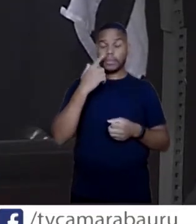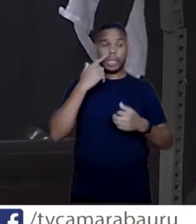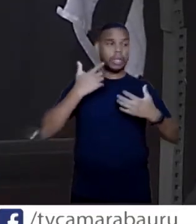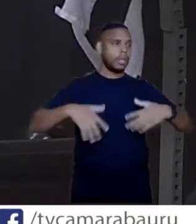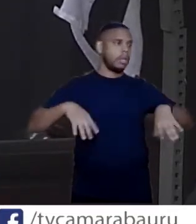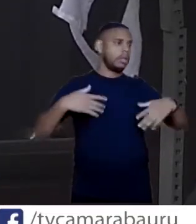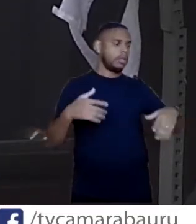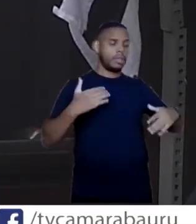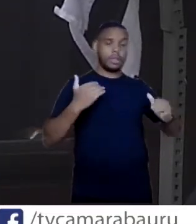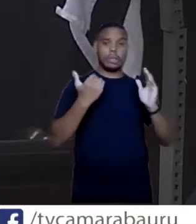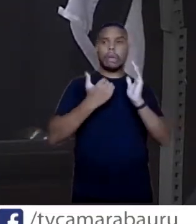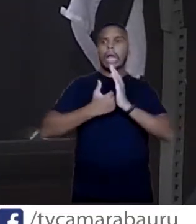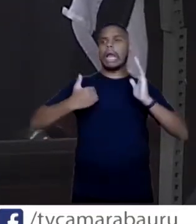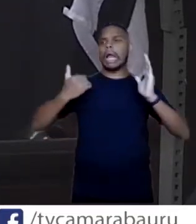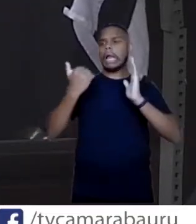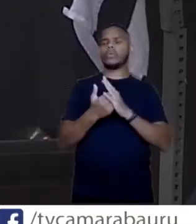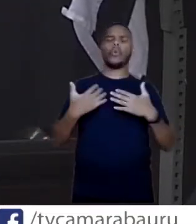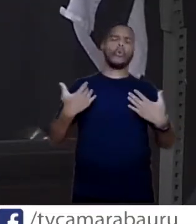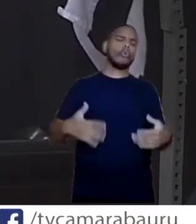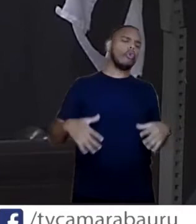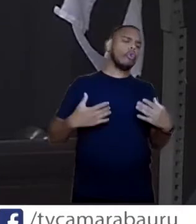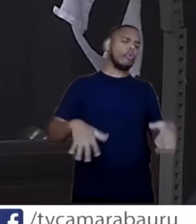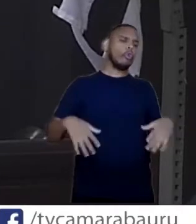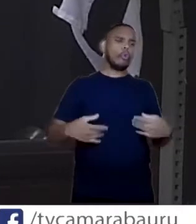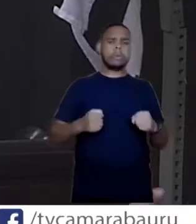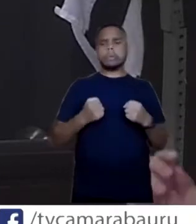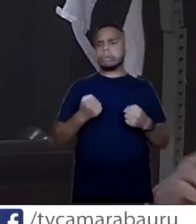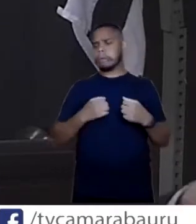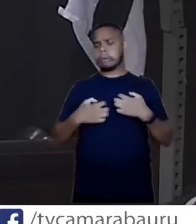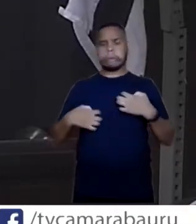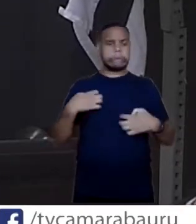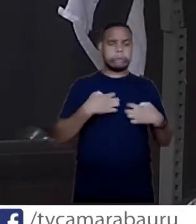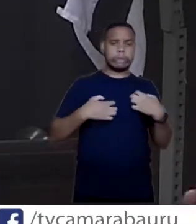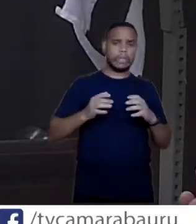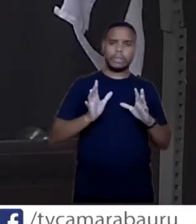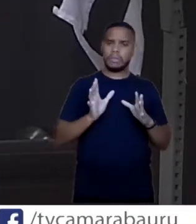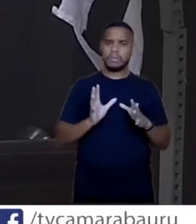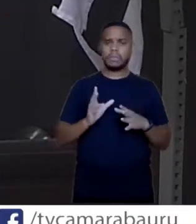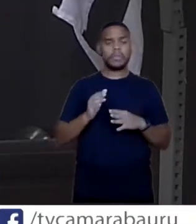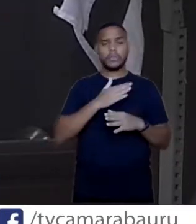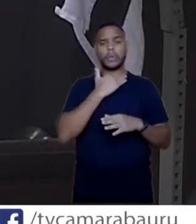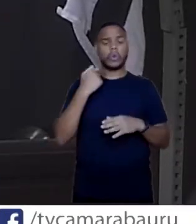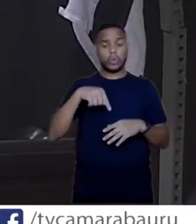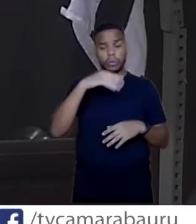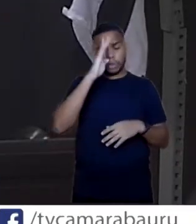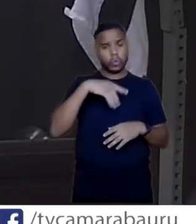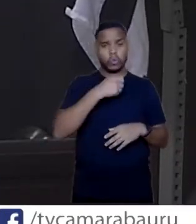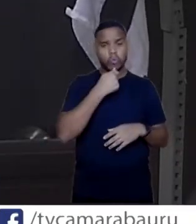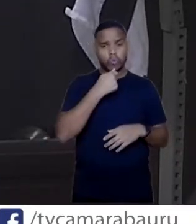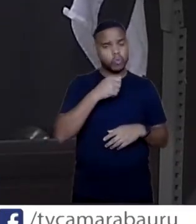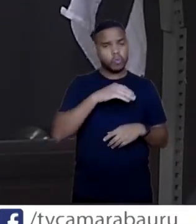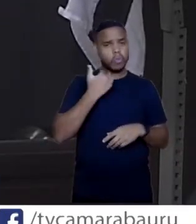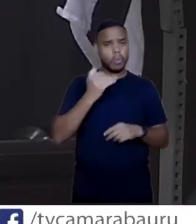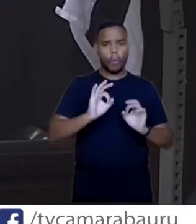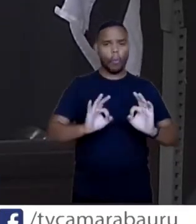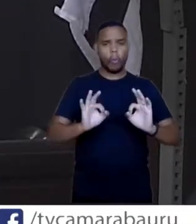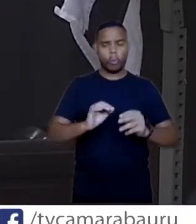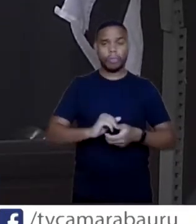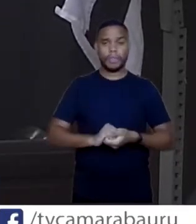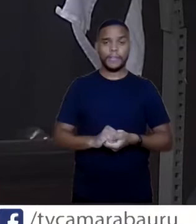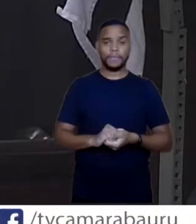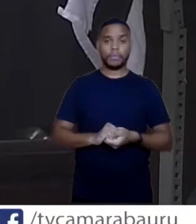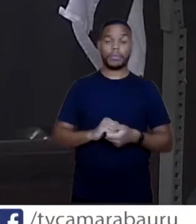necessário uma uma doença que não matou ninguém no brasil ainda quem matou a copa